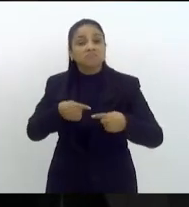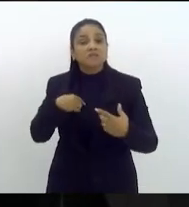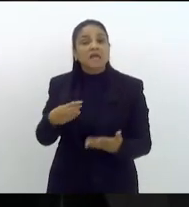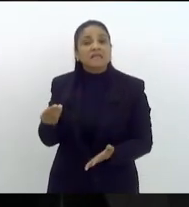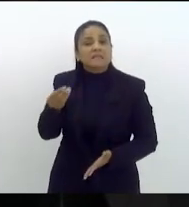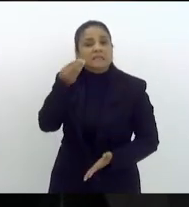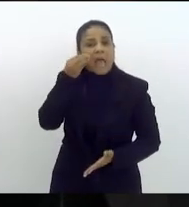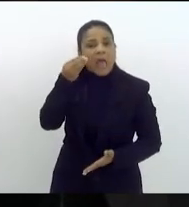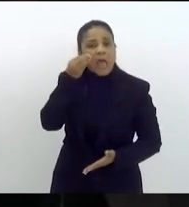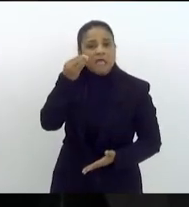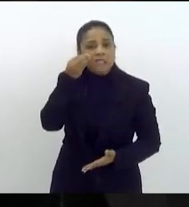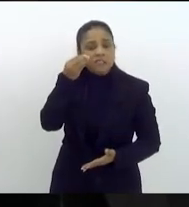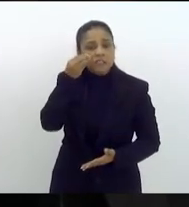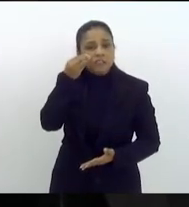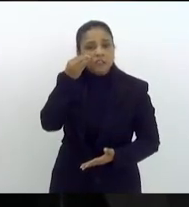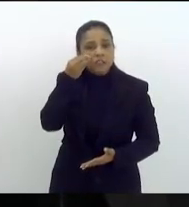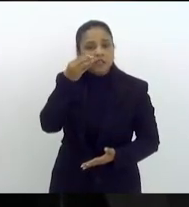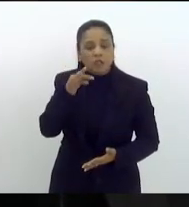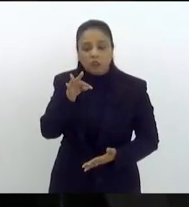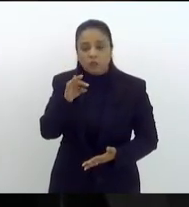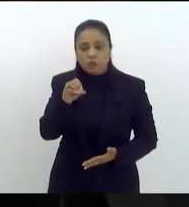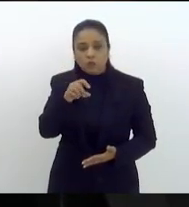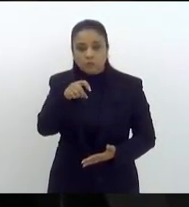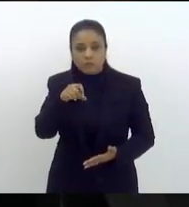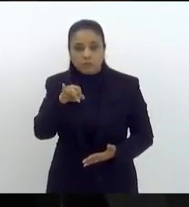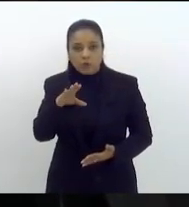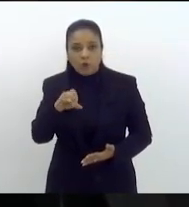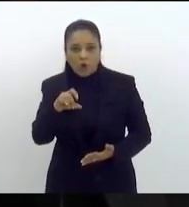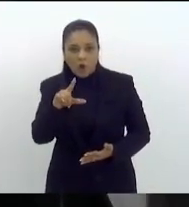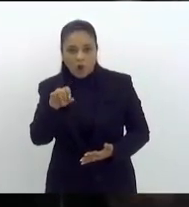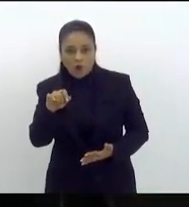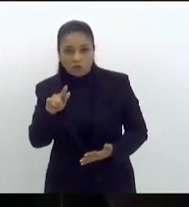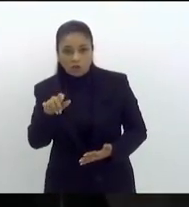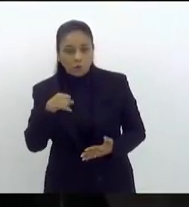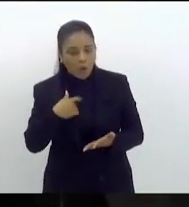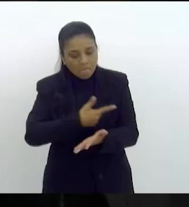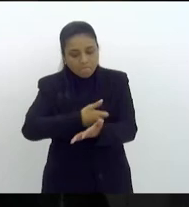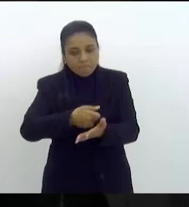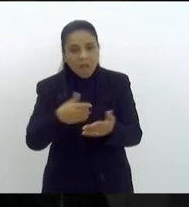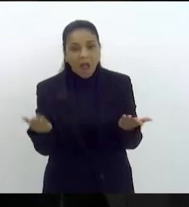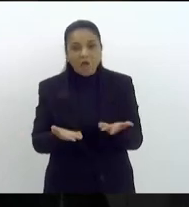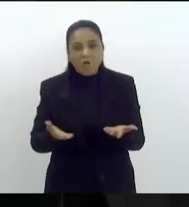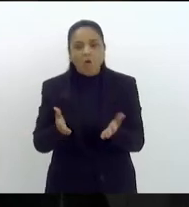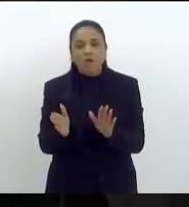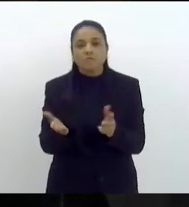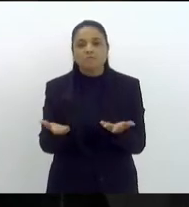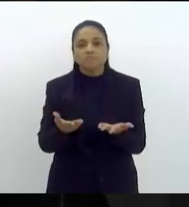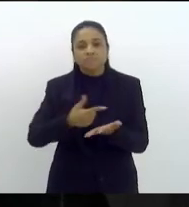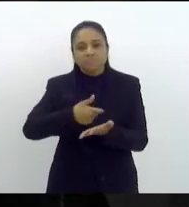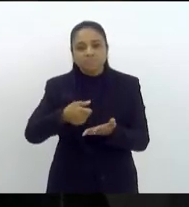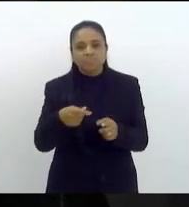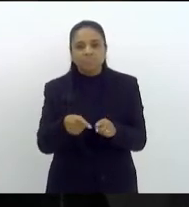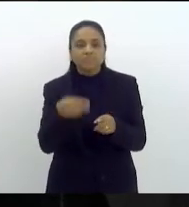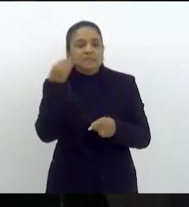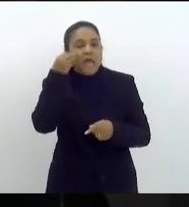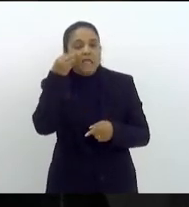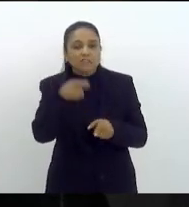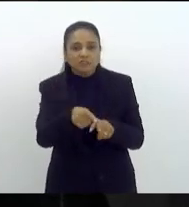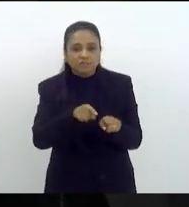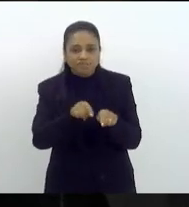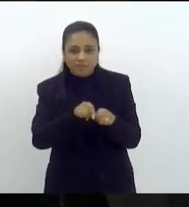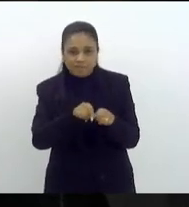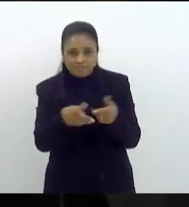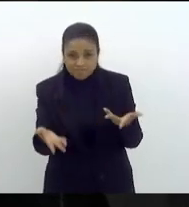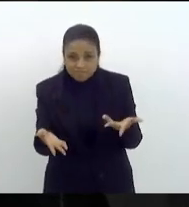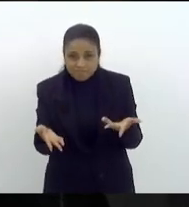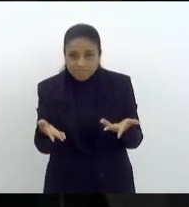confrontar um teste toxicológico estou disposto a colher material hoje agora nesse momento e aí antes de passar a palavra Deputado Júlio senhora